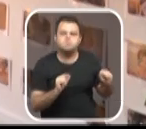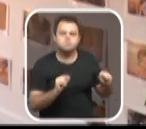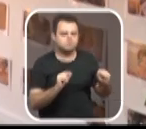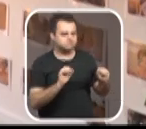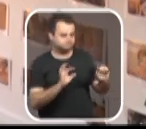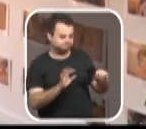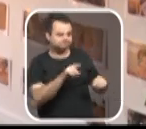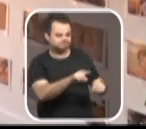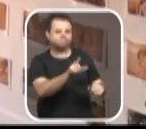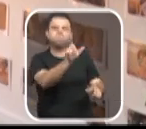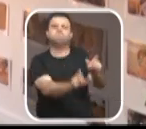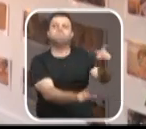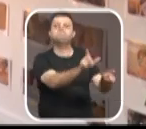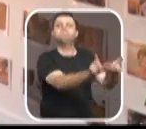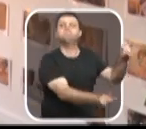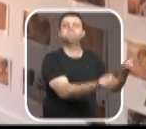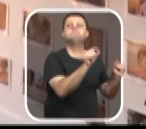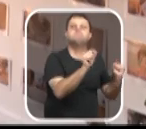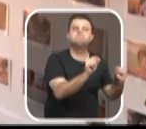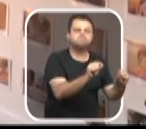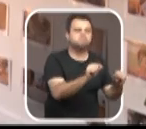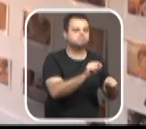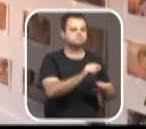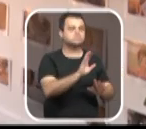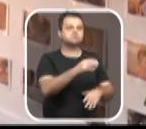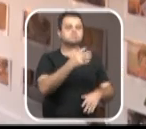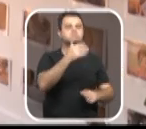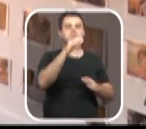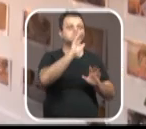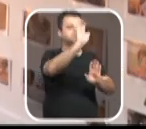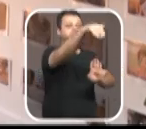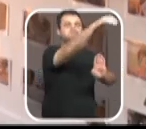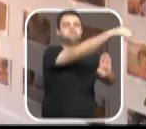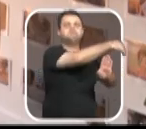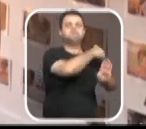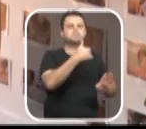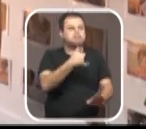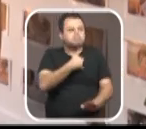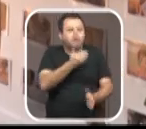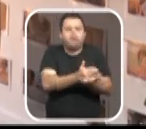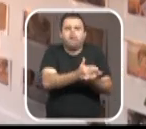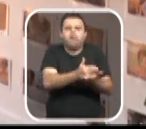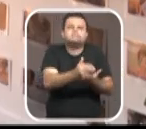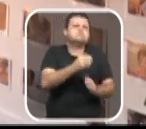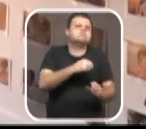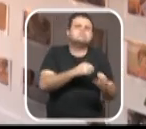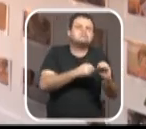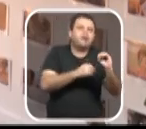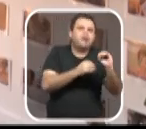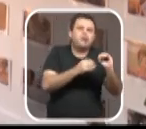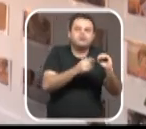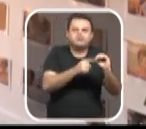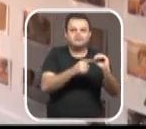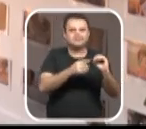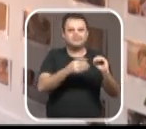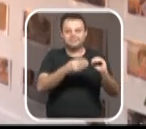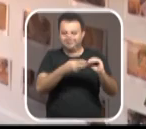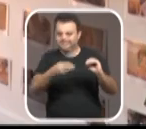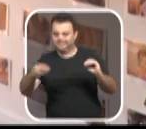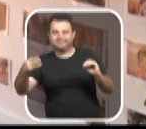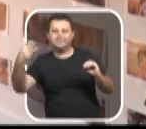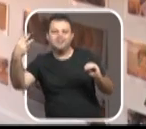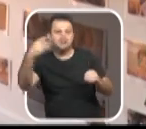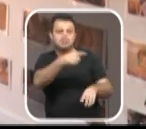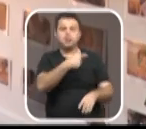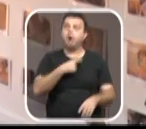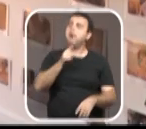essas crianças se constituírem como cidadãs desde muito pequenas, não aceitarem as coisas como elas